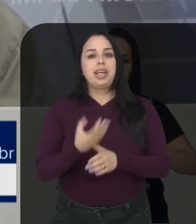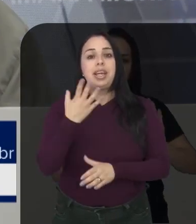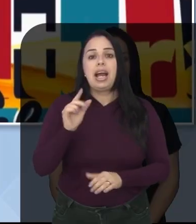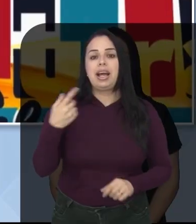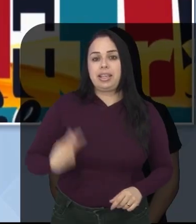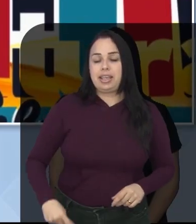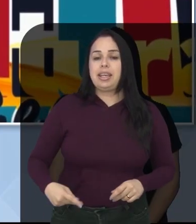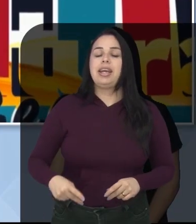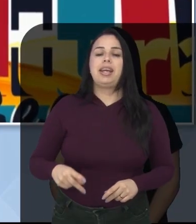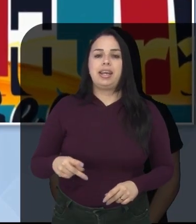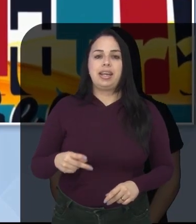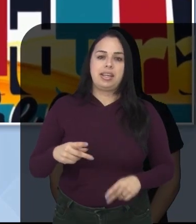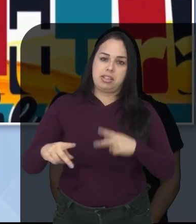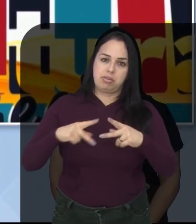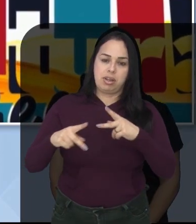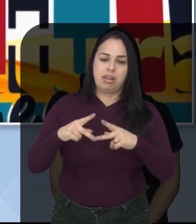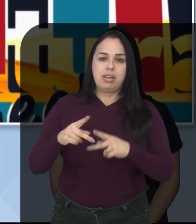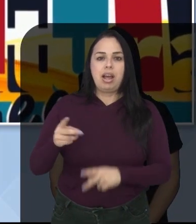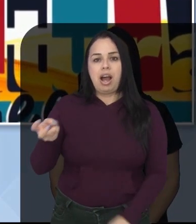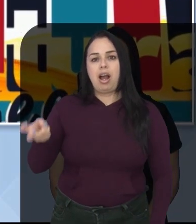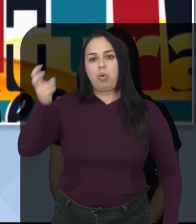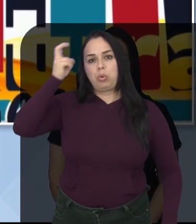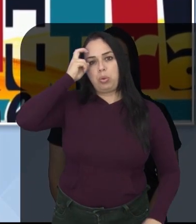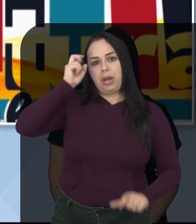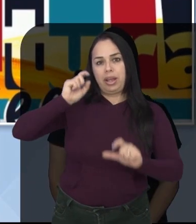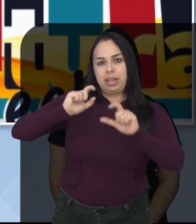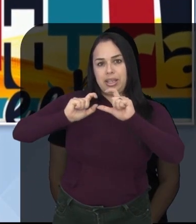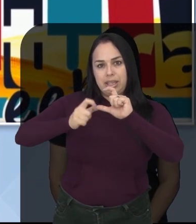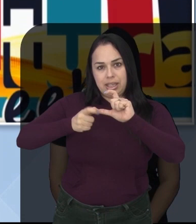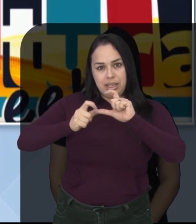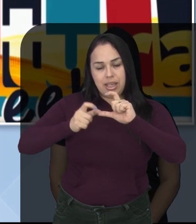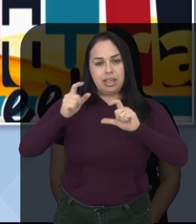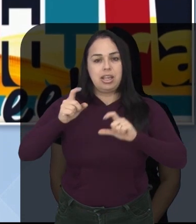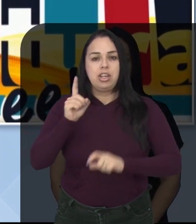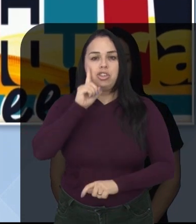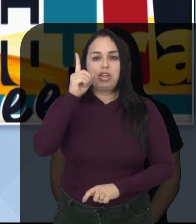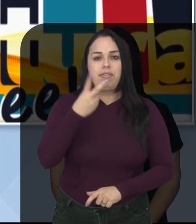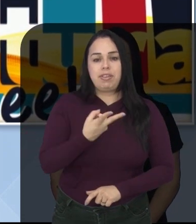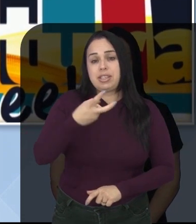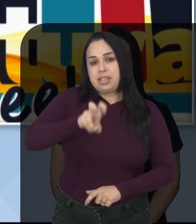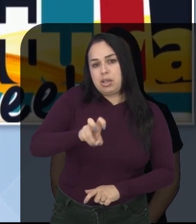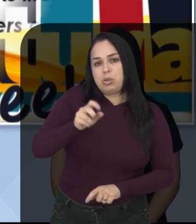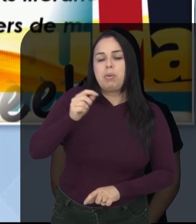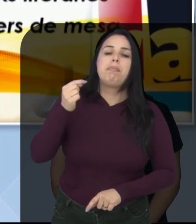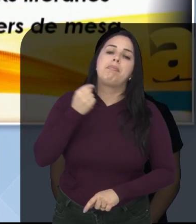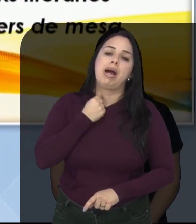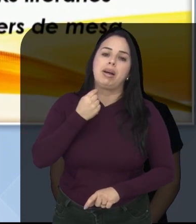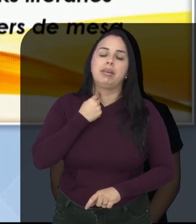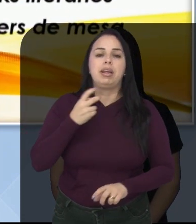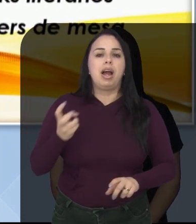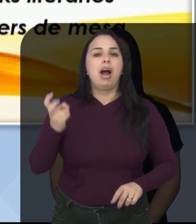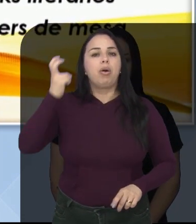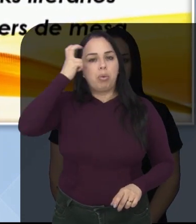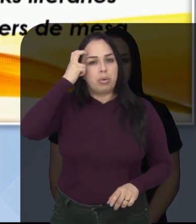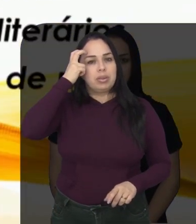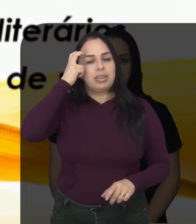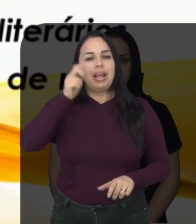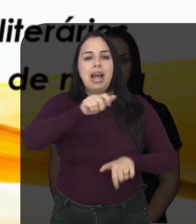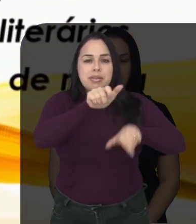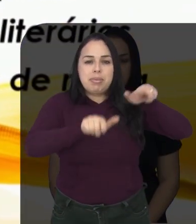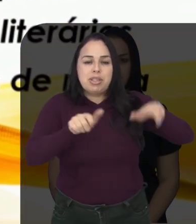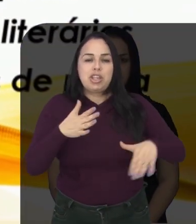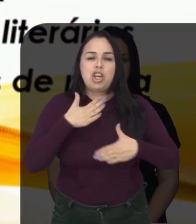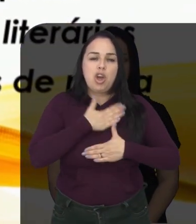São José, o Dia da Cultura Geek, a ser comemorado em 25 de maio. A cultura geek é formada por amantes